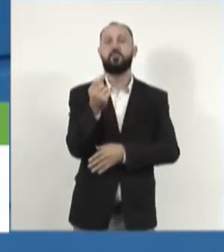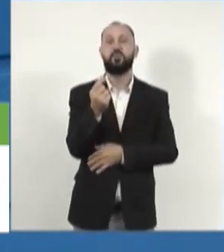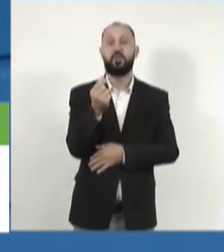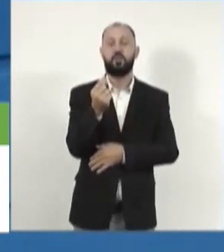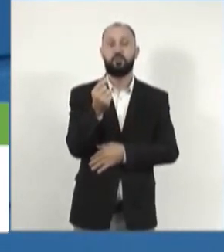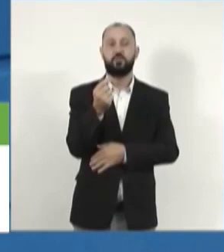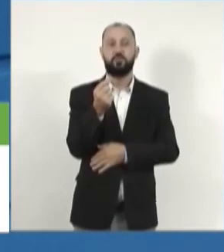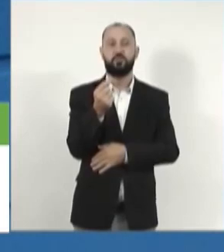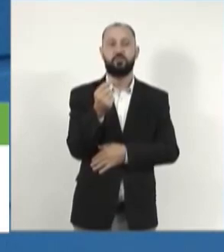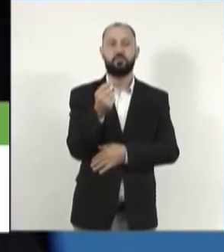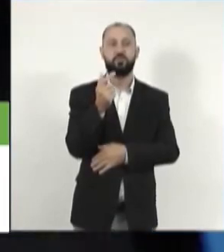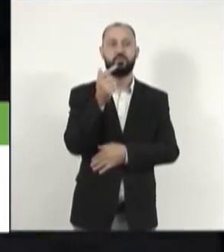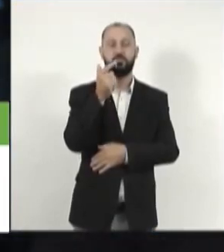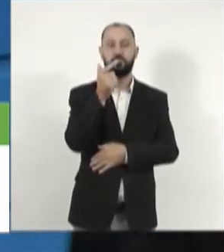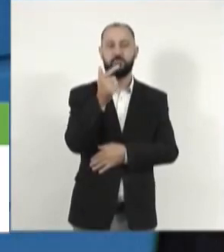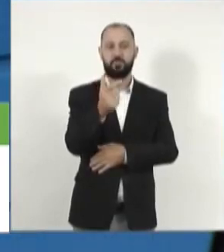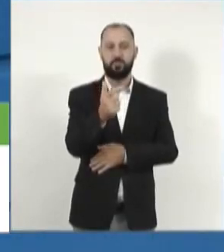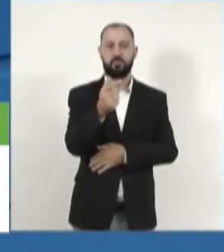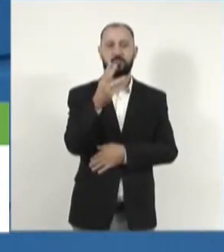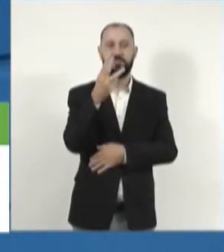Valor R$